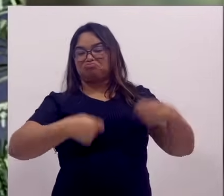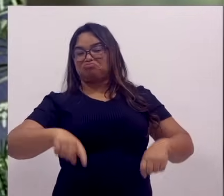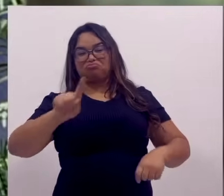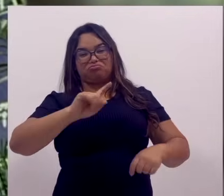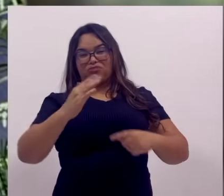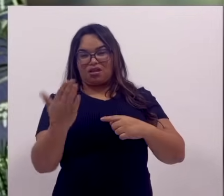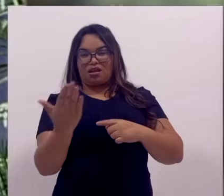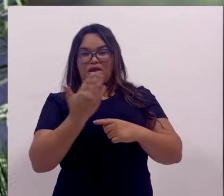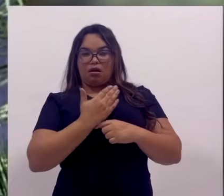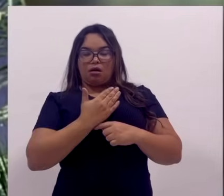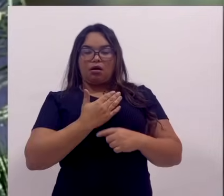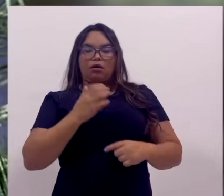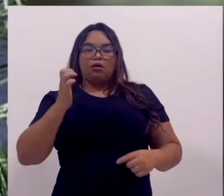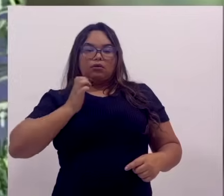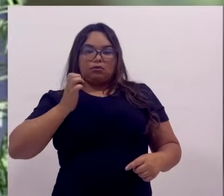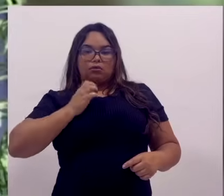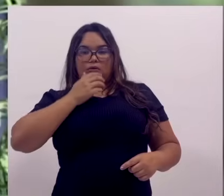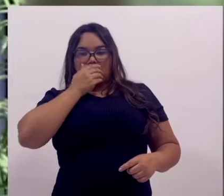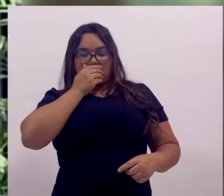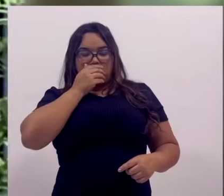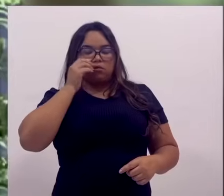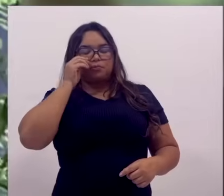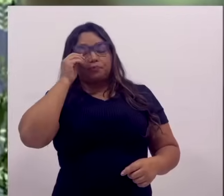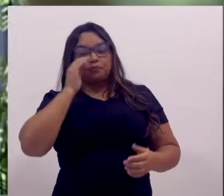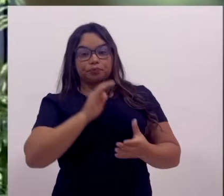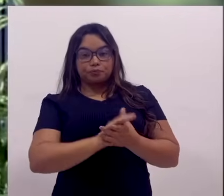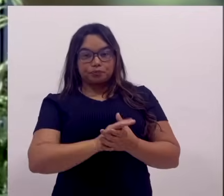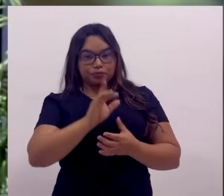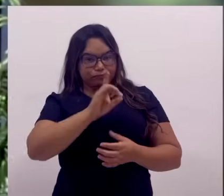mas infelizmente eles pensam que estão ricos.